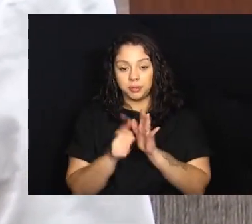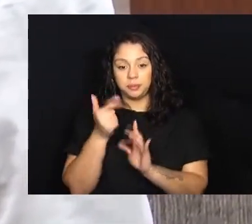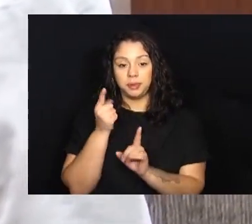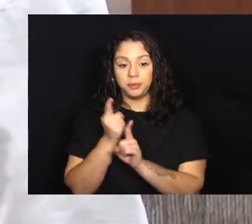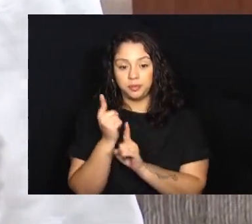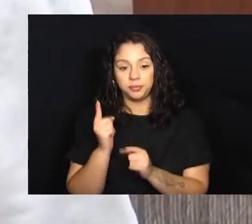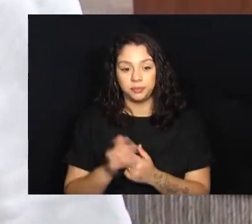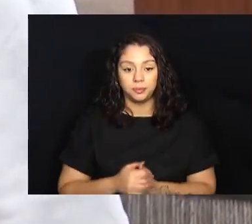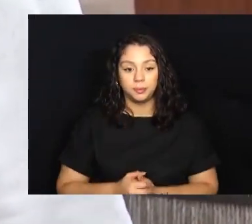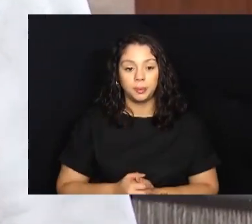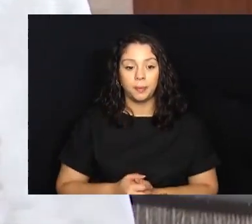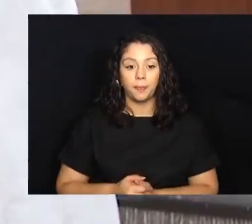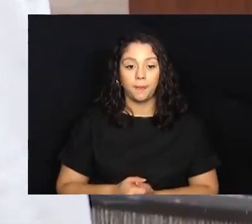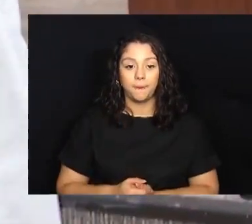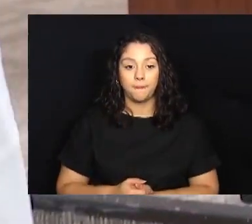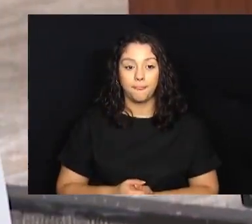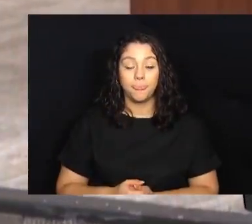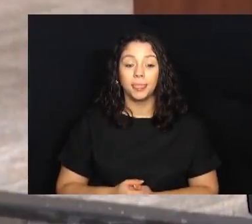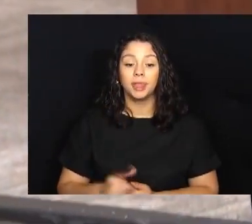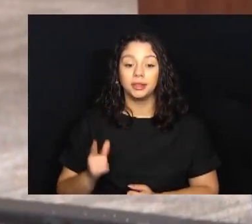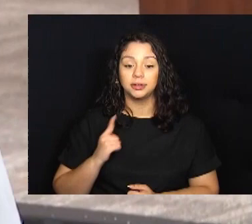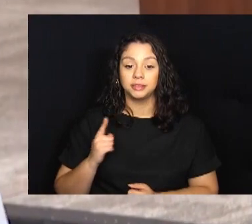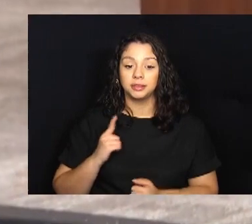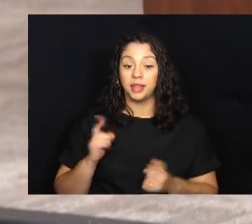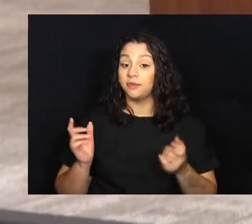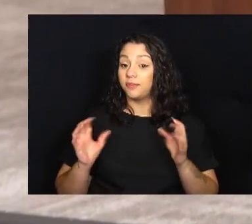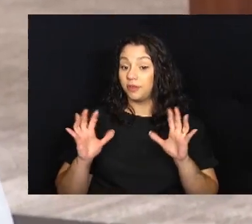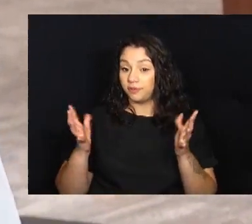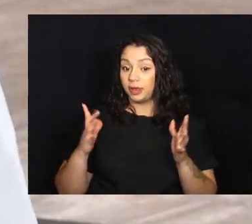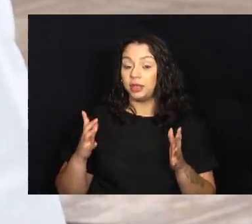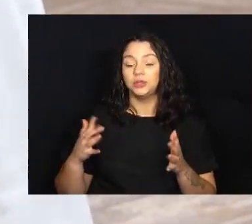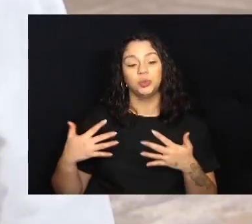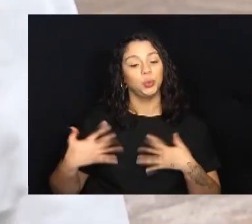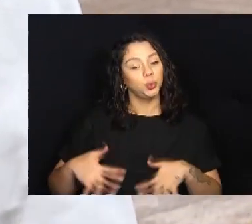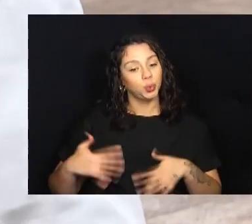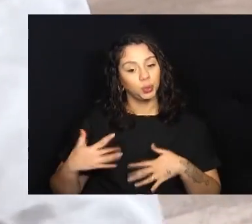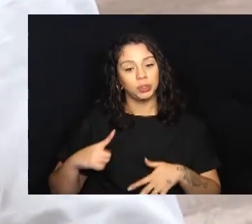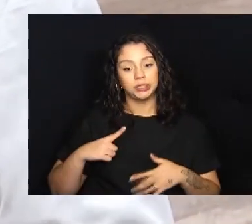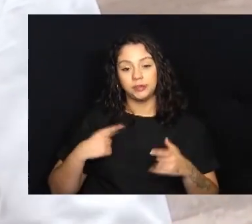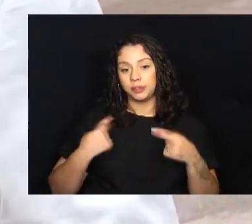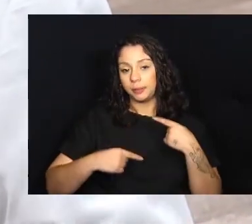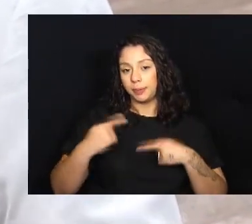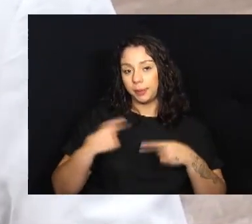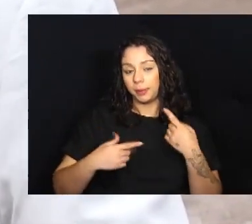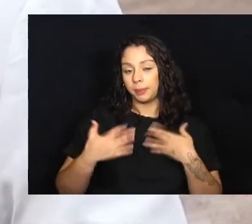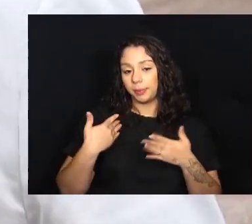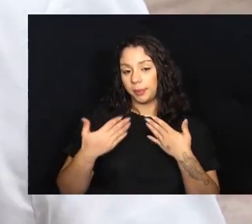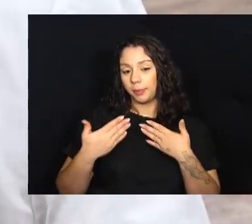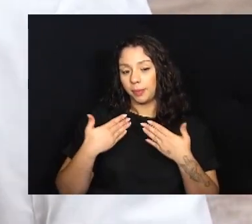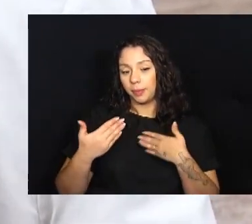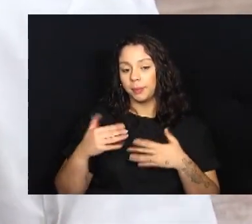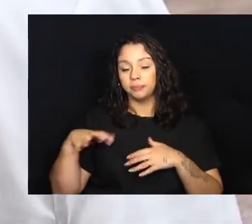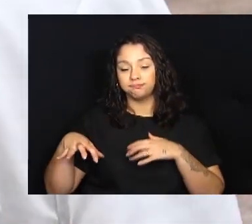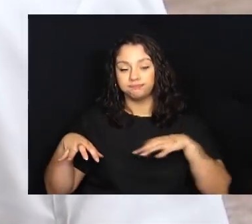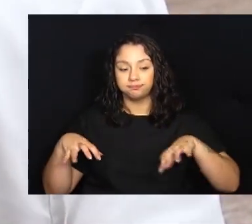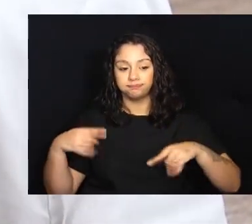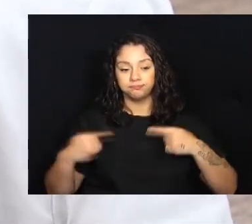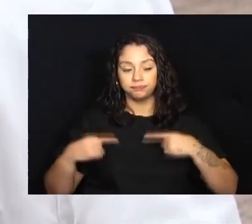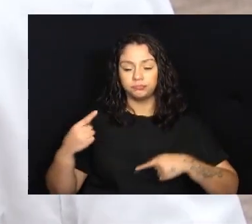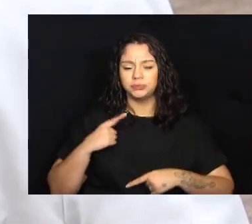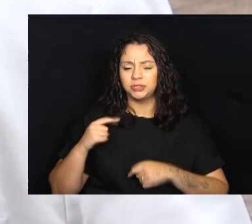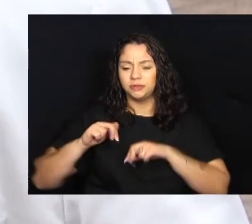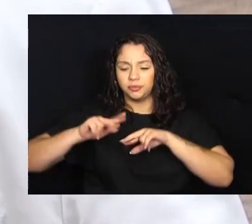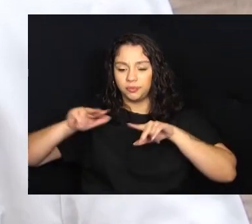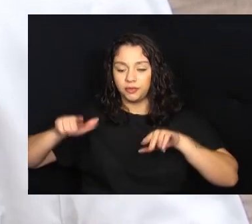sobre o primeiro encontro. Foi um evento acalorado, com ambas partes discutindo, isso que é importante.